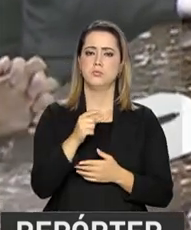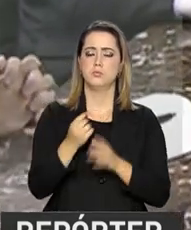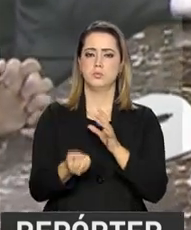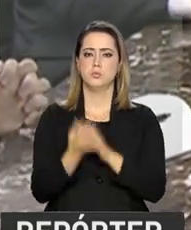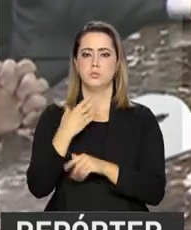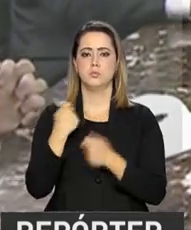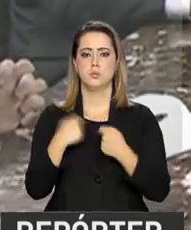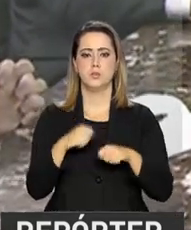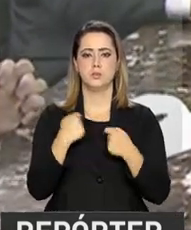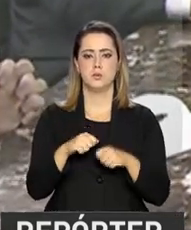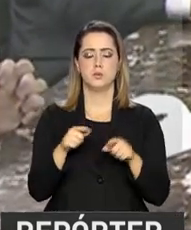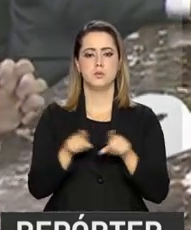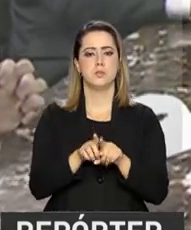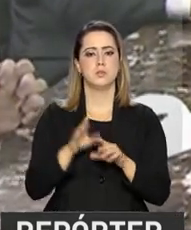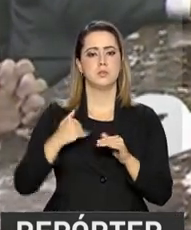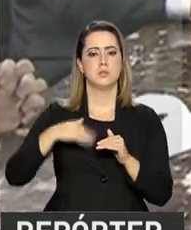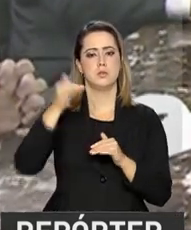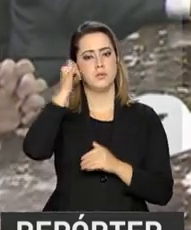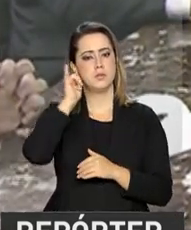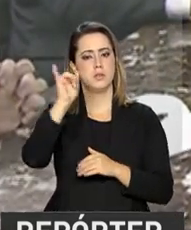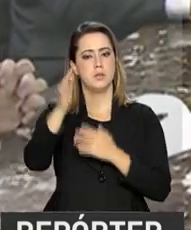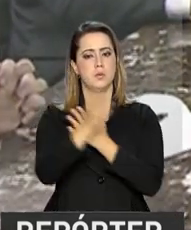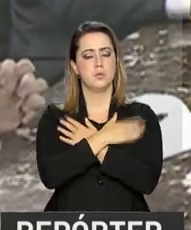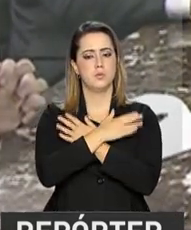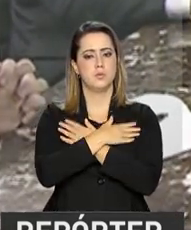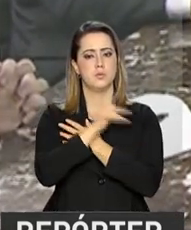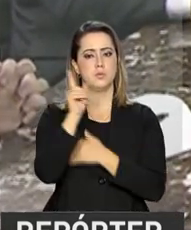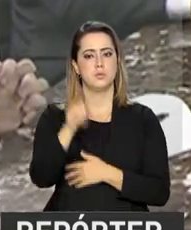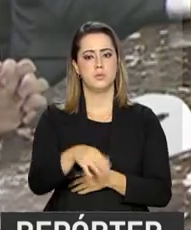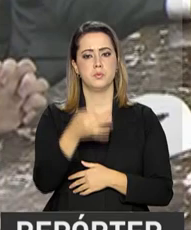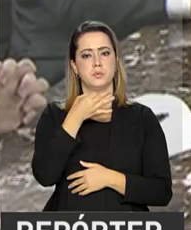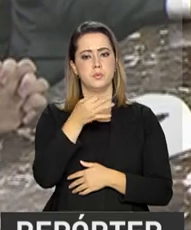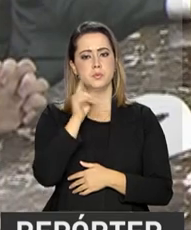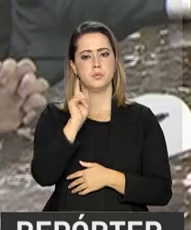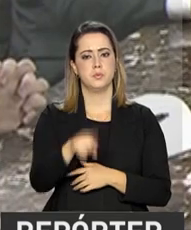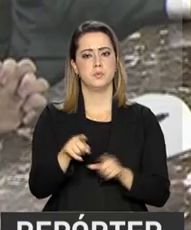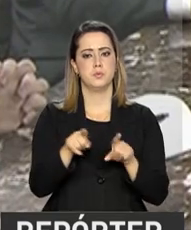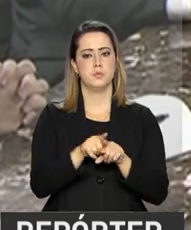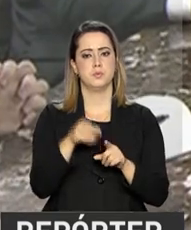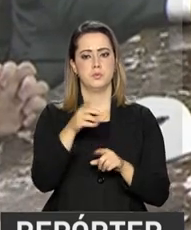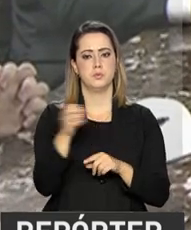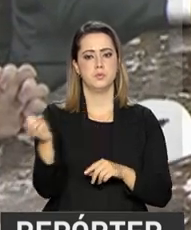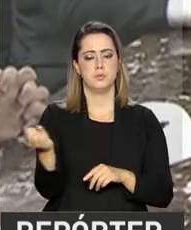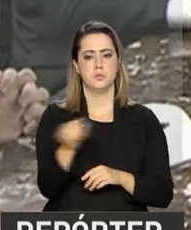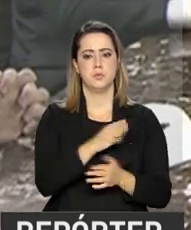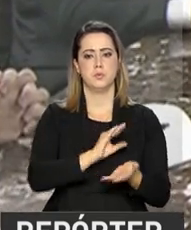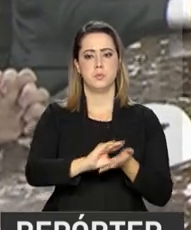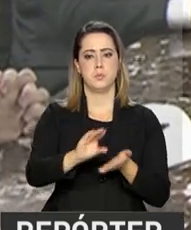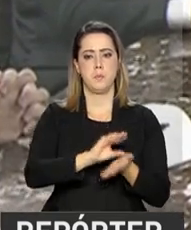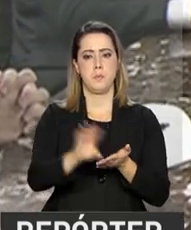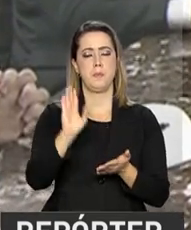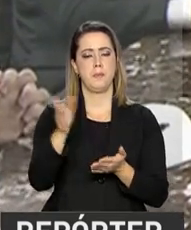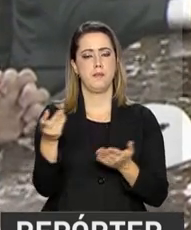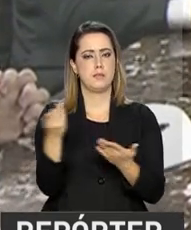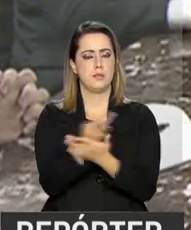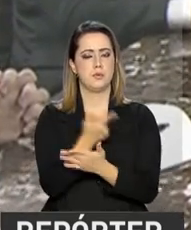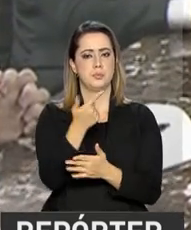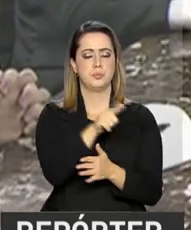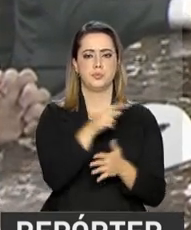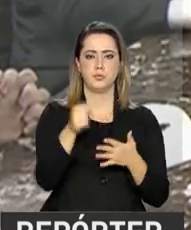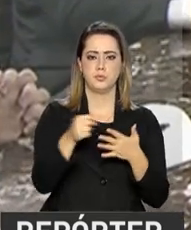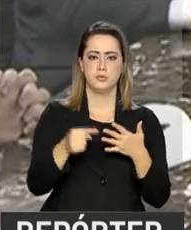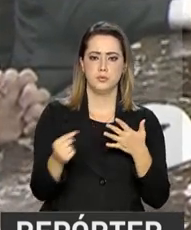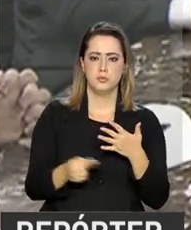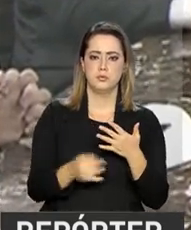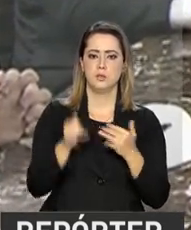emprego. E mais precisamos é combater o desemprego. Então eu acho que esses novos investimentos, vocês já fizeram outros que me